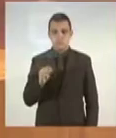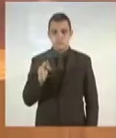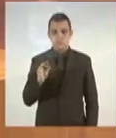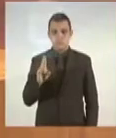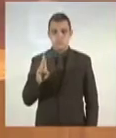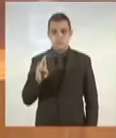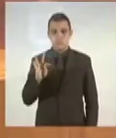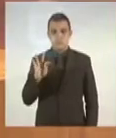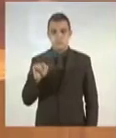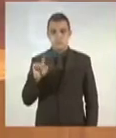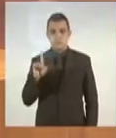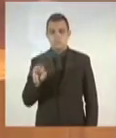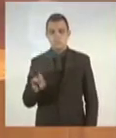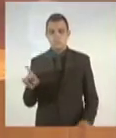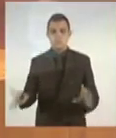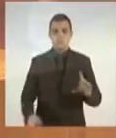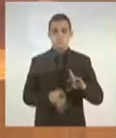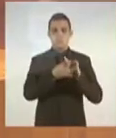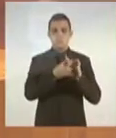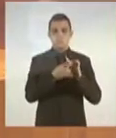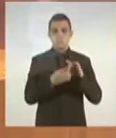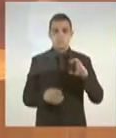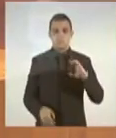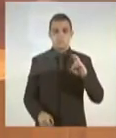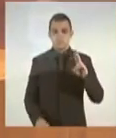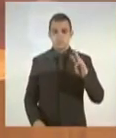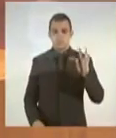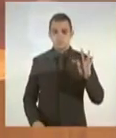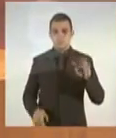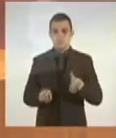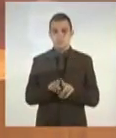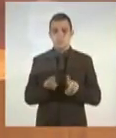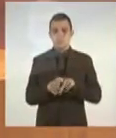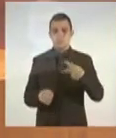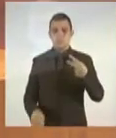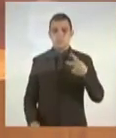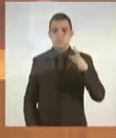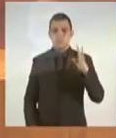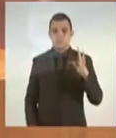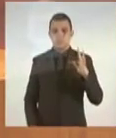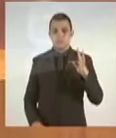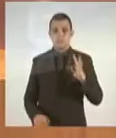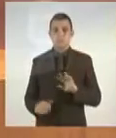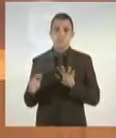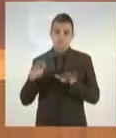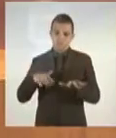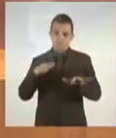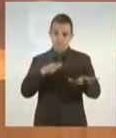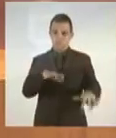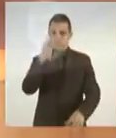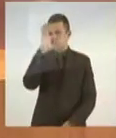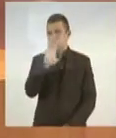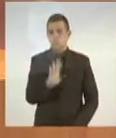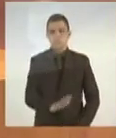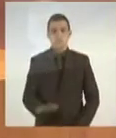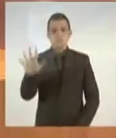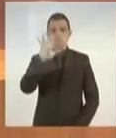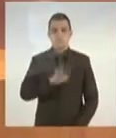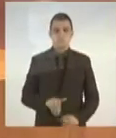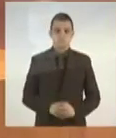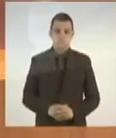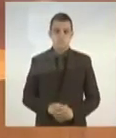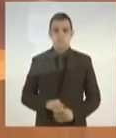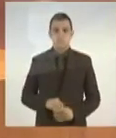dos Trabalhadores, nessa grande mobilização que acontece a nível nacional. E essa